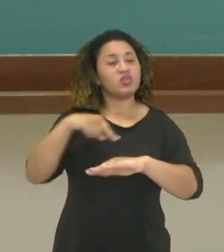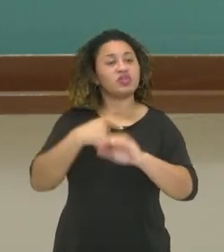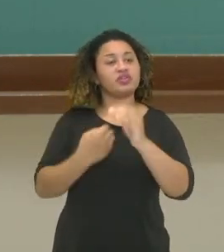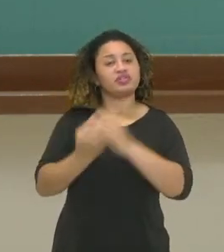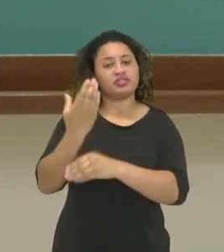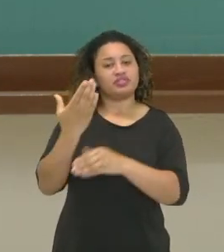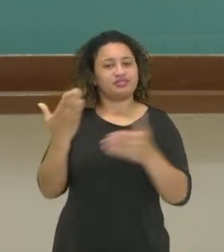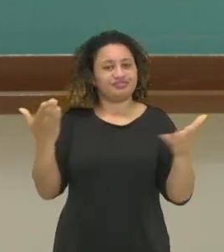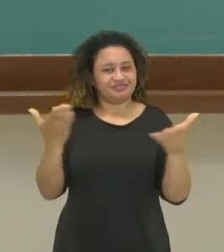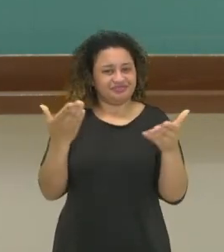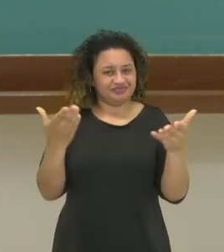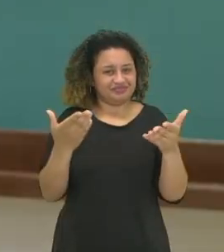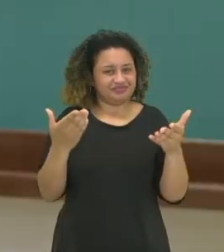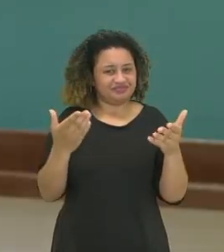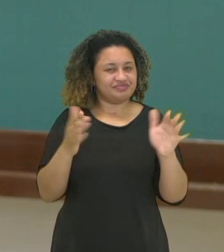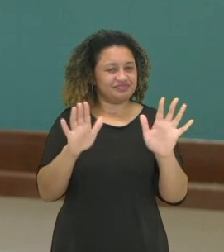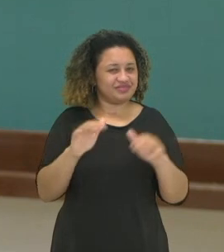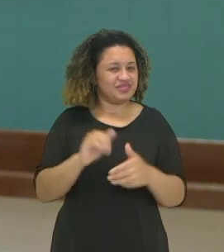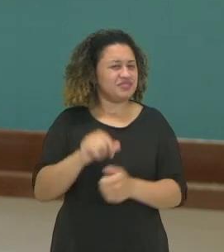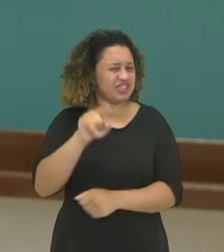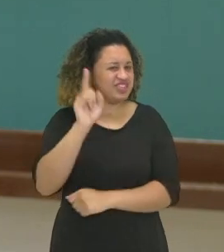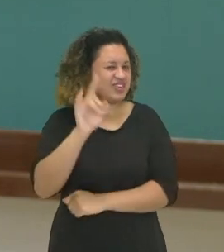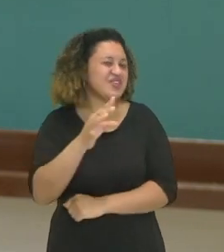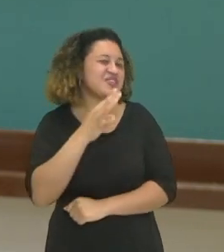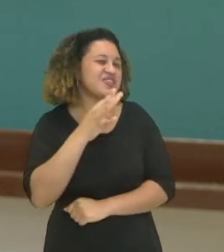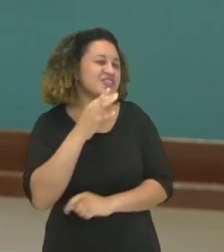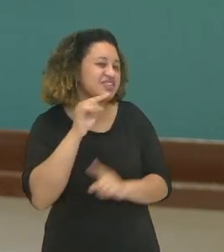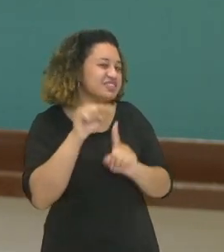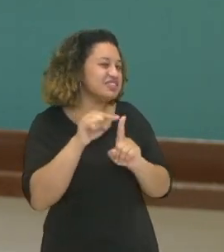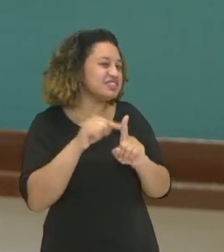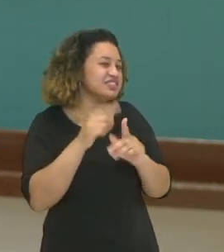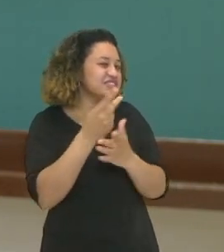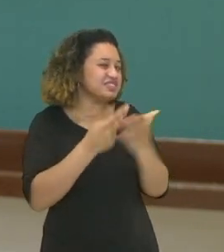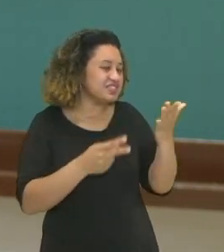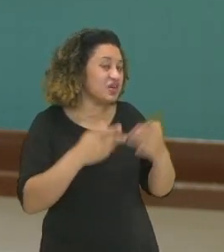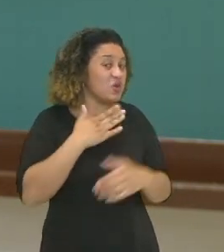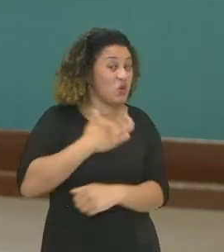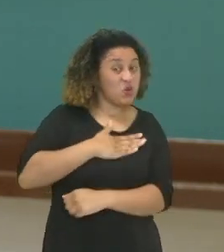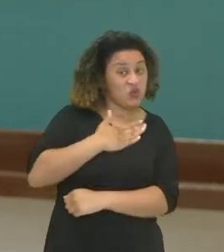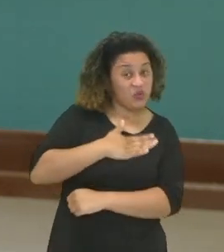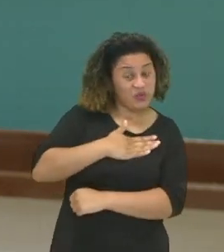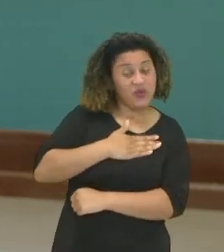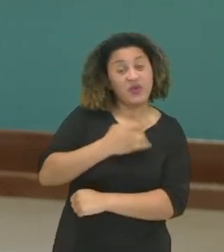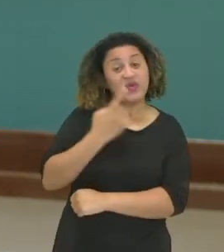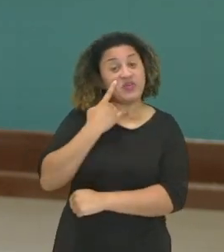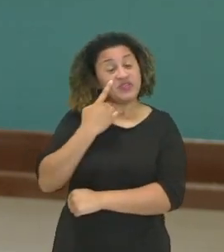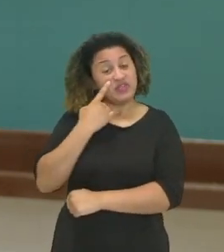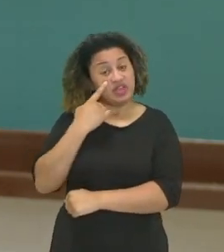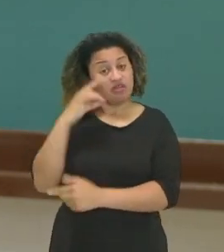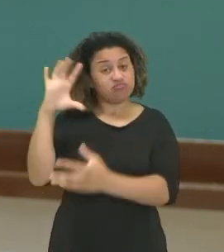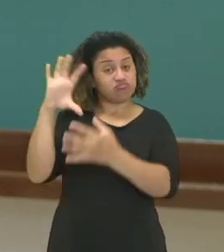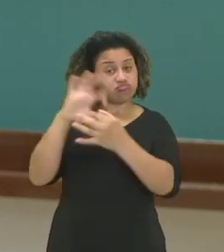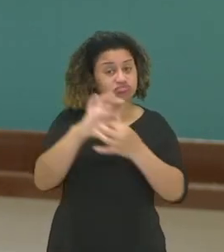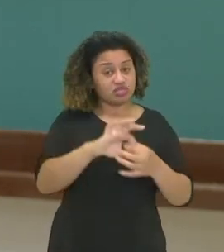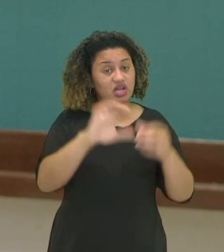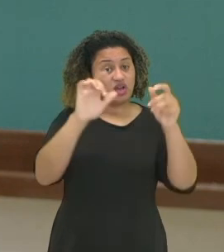agora. Vem cá, você já conhecia esse tipo de poesia? Gostou? Viu o contexto em que ela